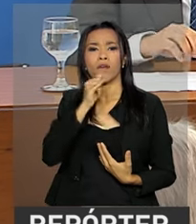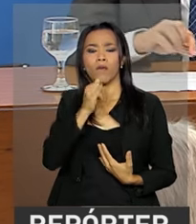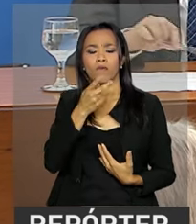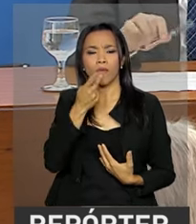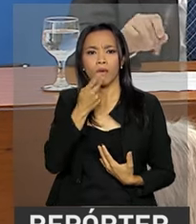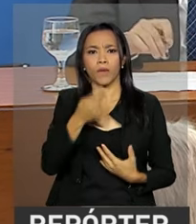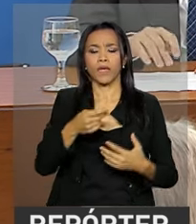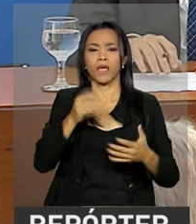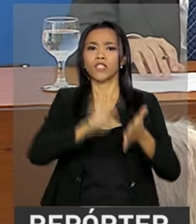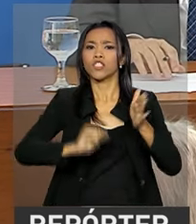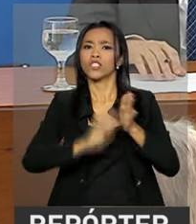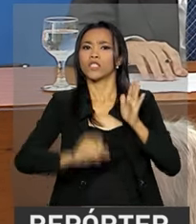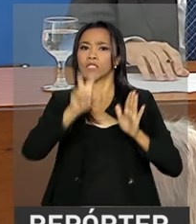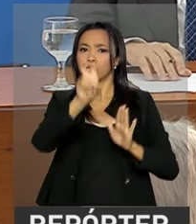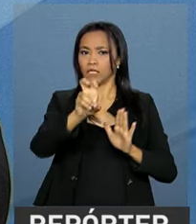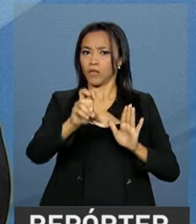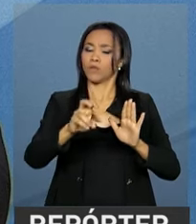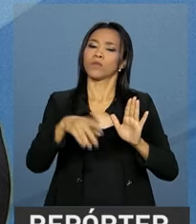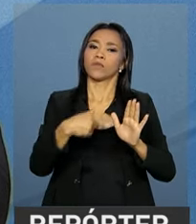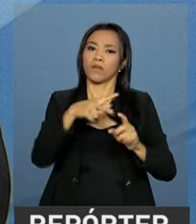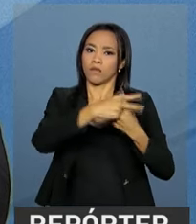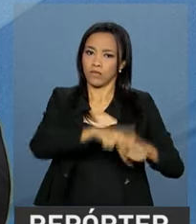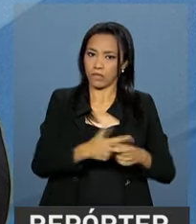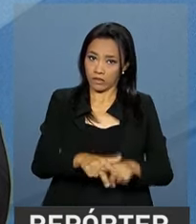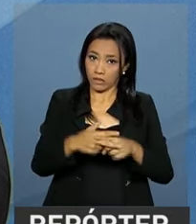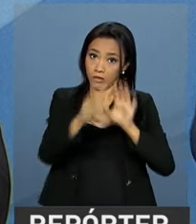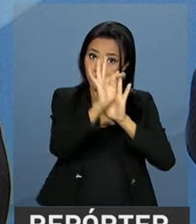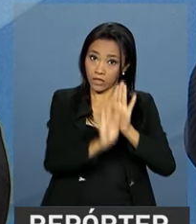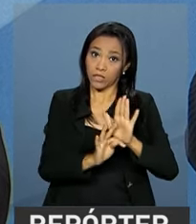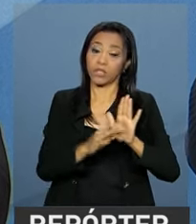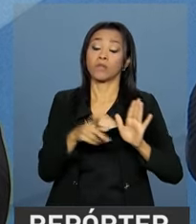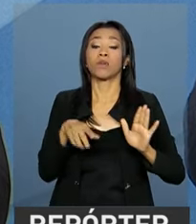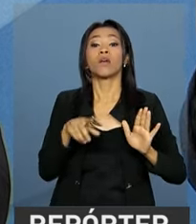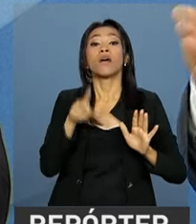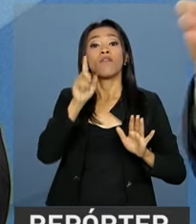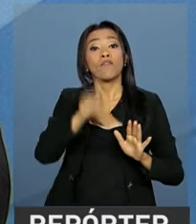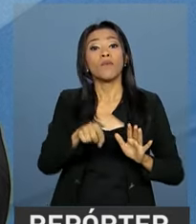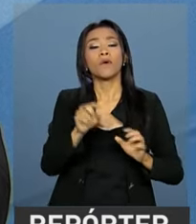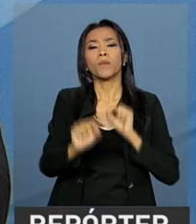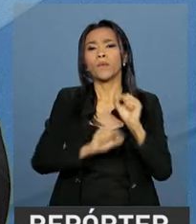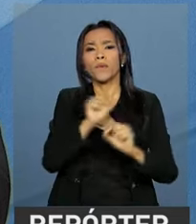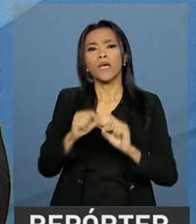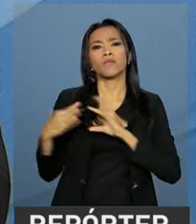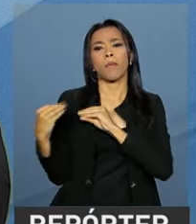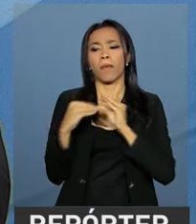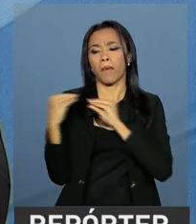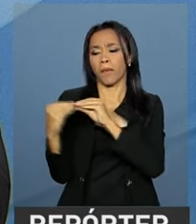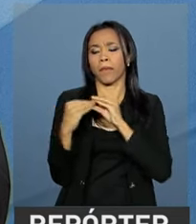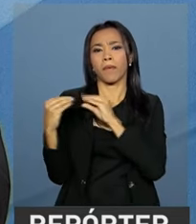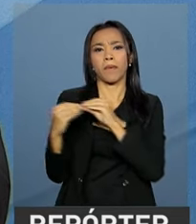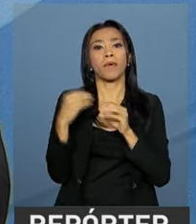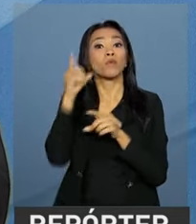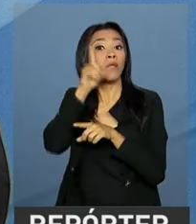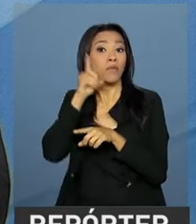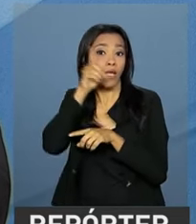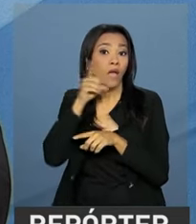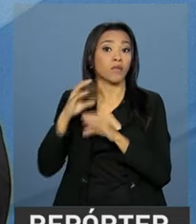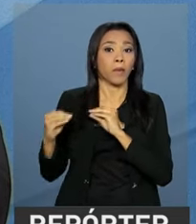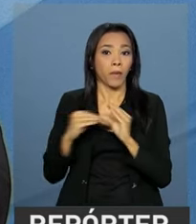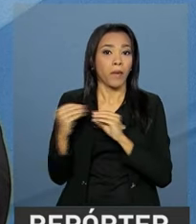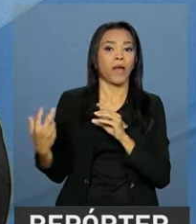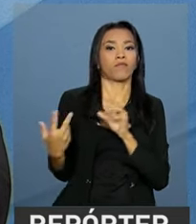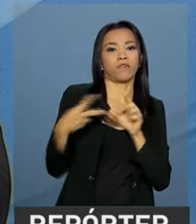cinco pontos acertados com o presidente michel temer foram definidas a partir das conversas com deputados os